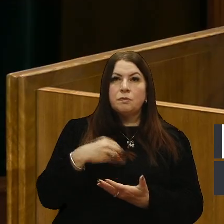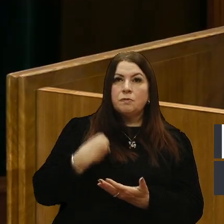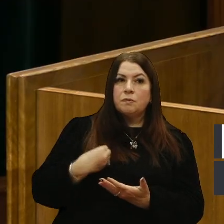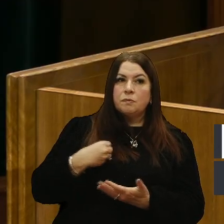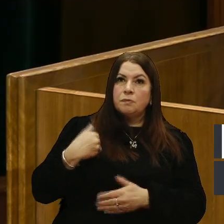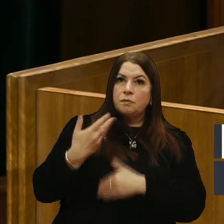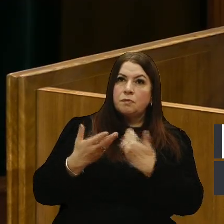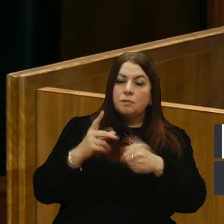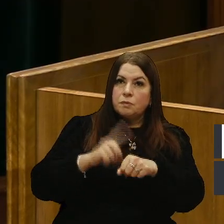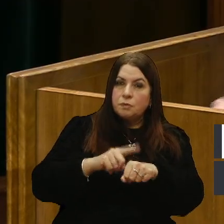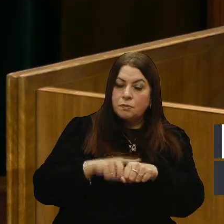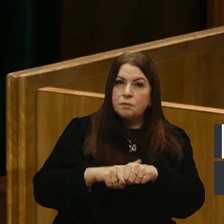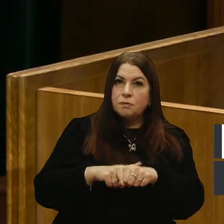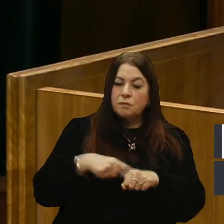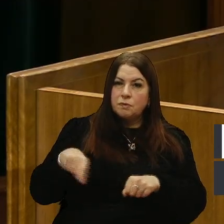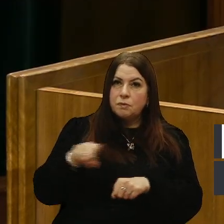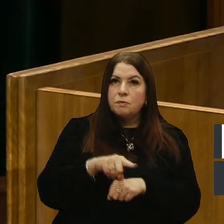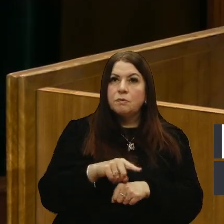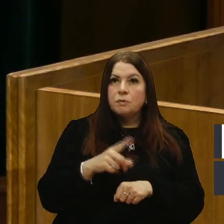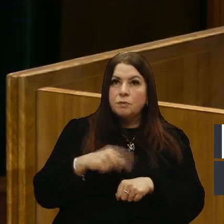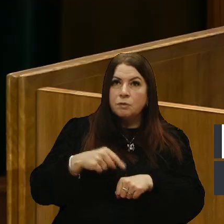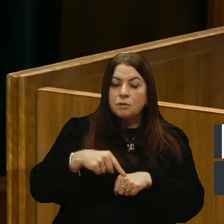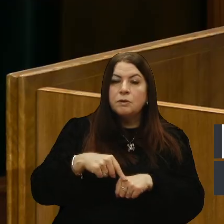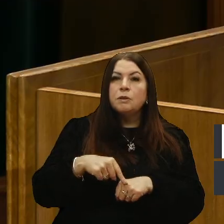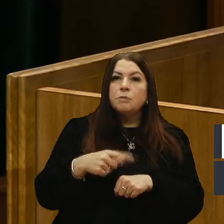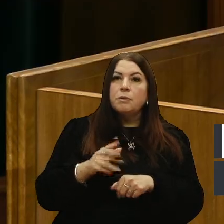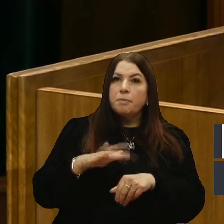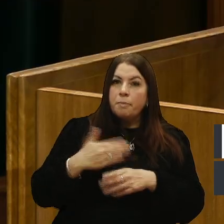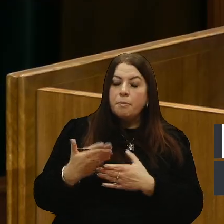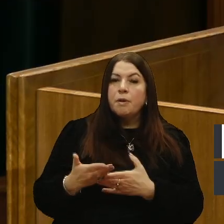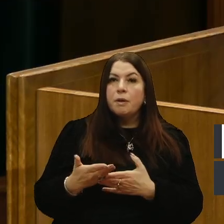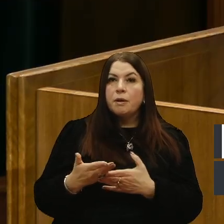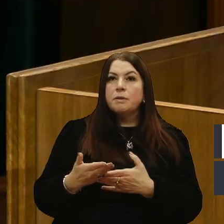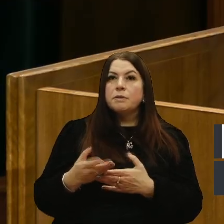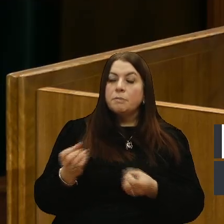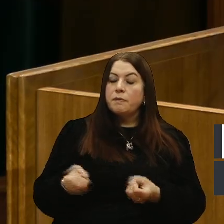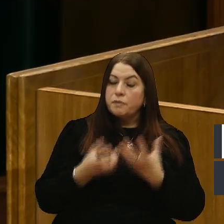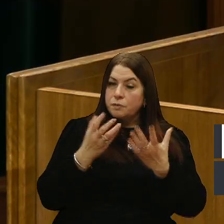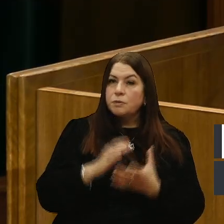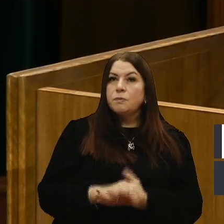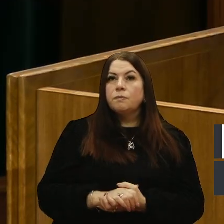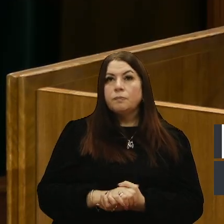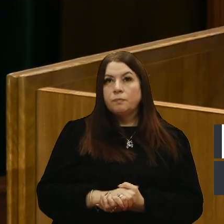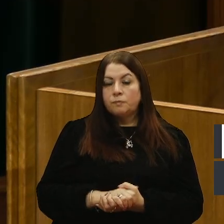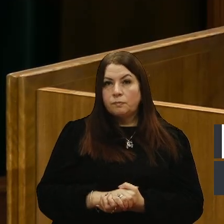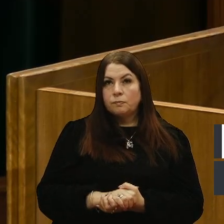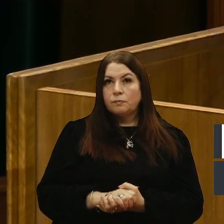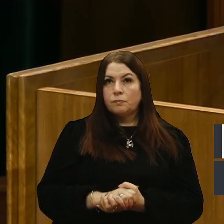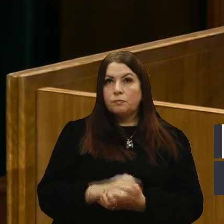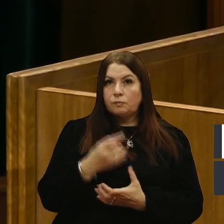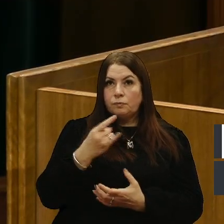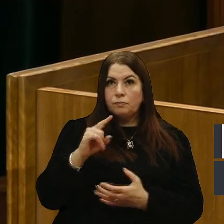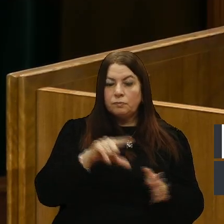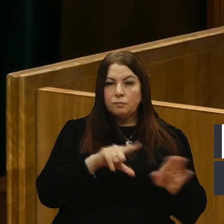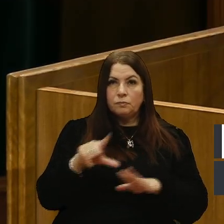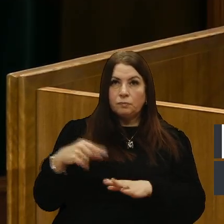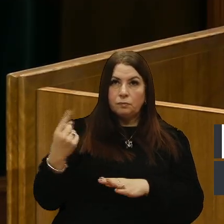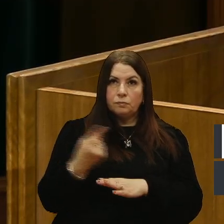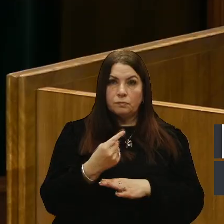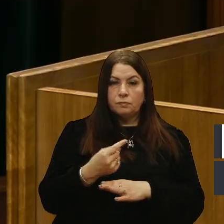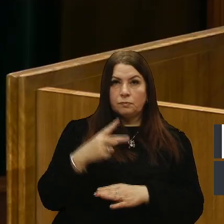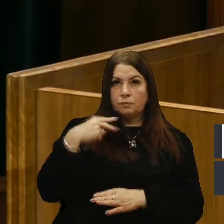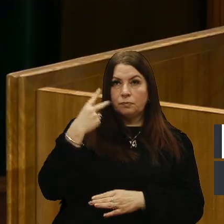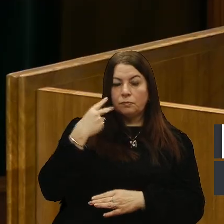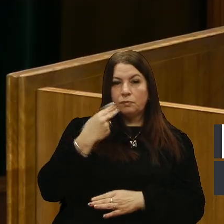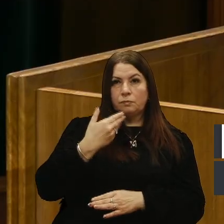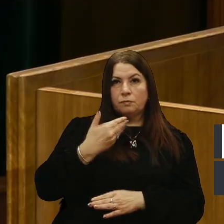desses momentos e que logo teremos ainda mais para comemorar. Na última semana, junto com meu amigo vereador